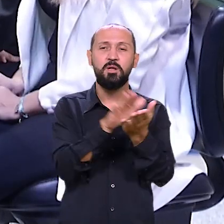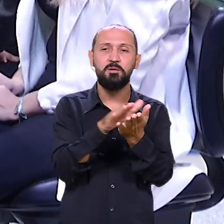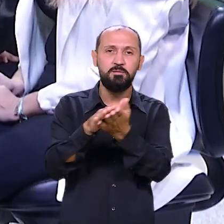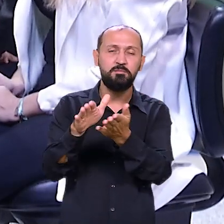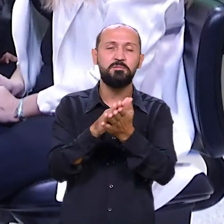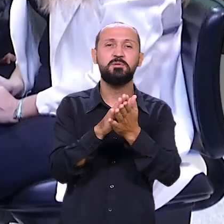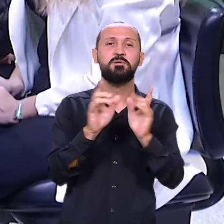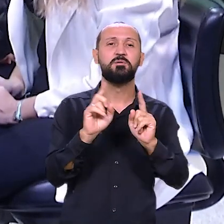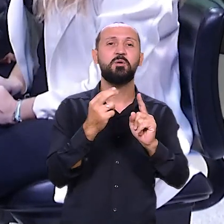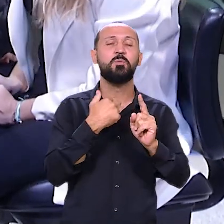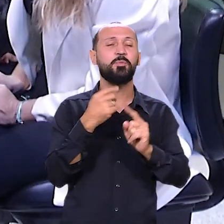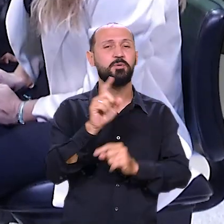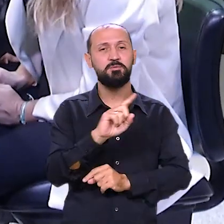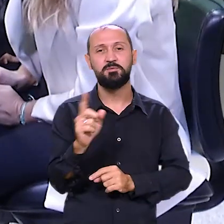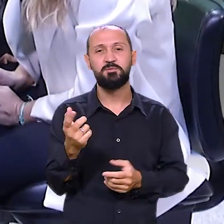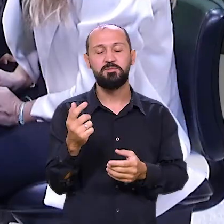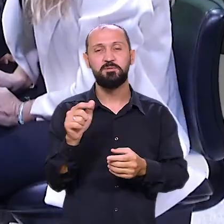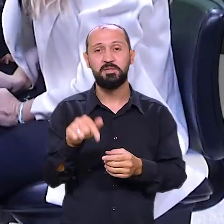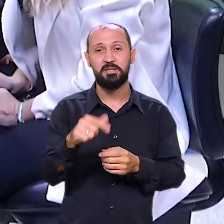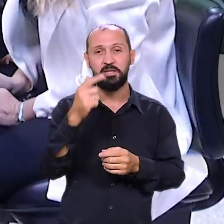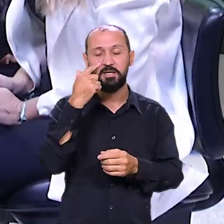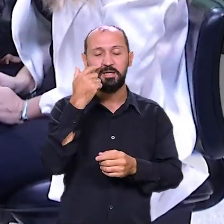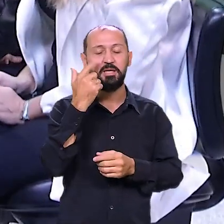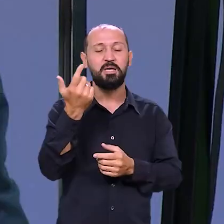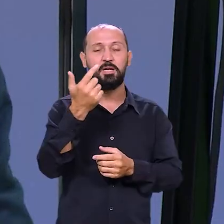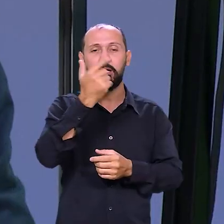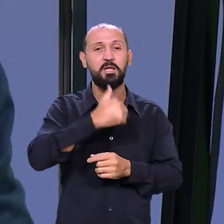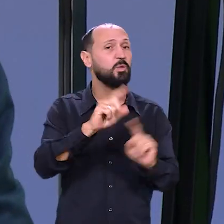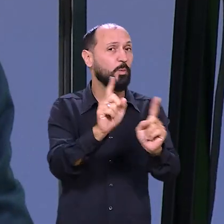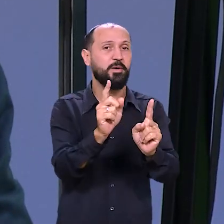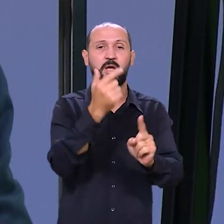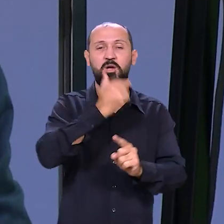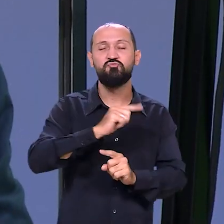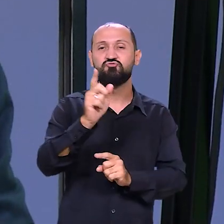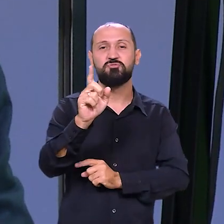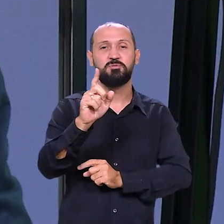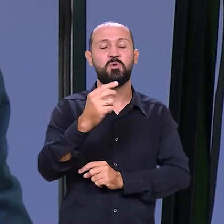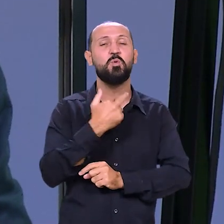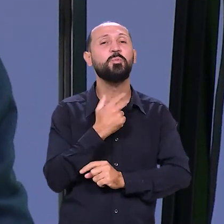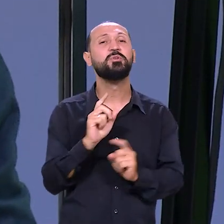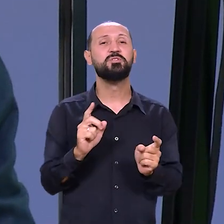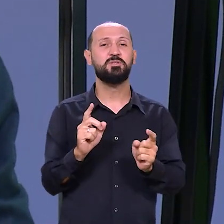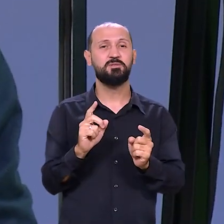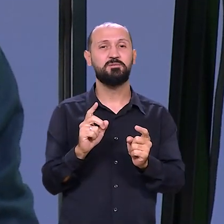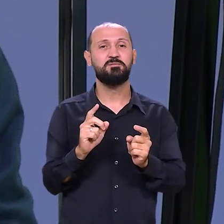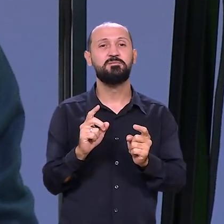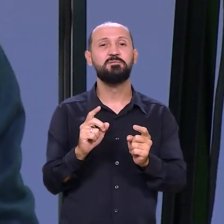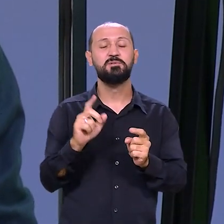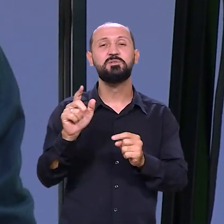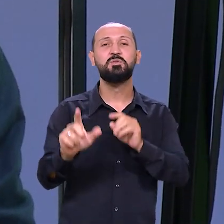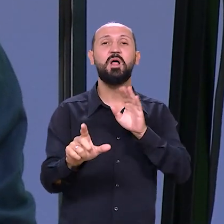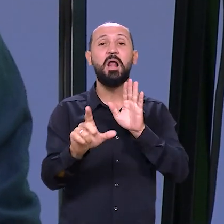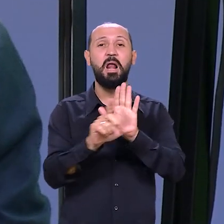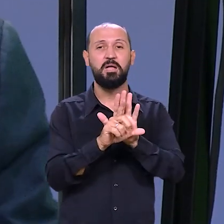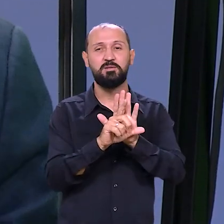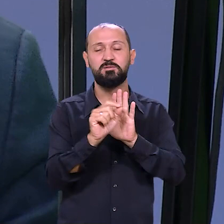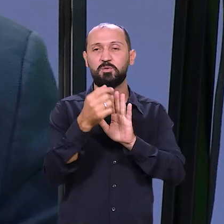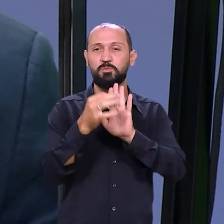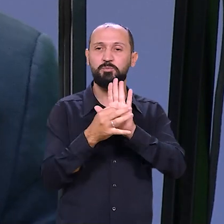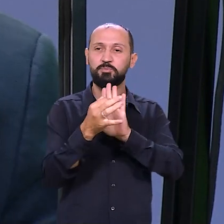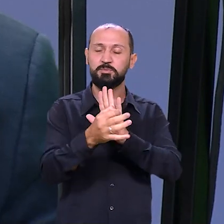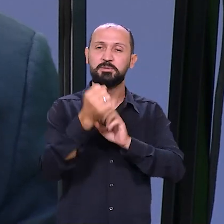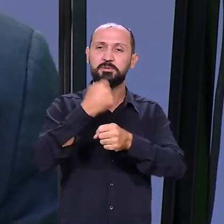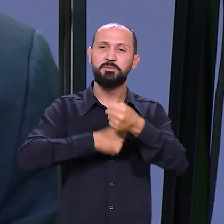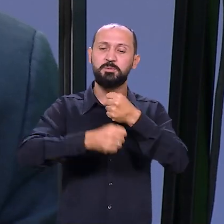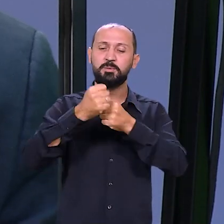processado. Tecnicamente, a gente não pode chamar aquele queijo do McDonald's ele não é queijo. Ele não poderia. E isso foi a legislação que foi